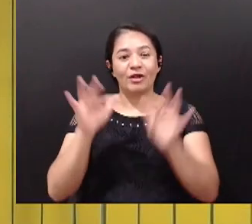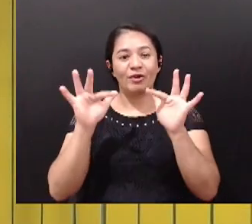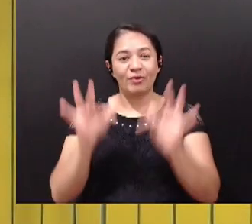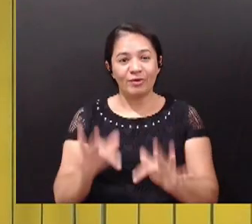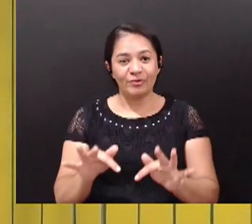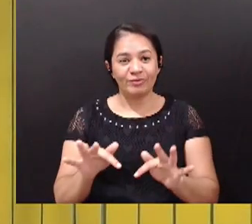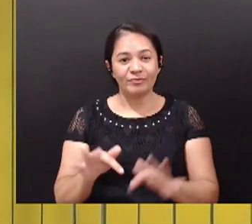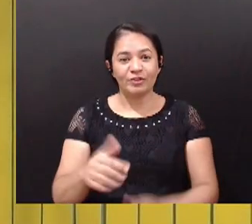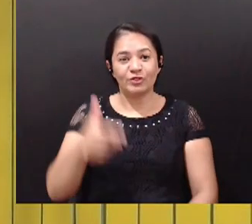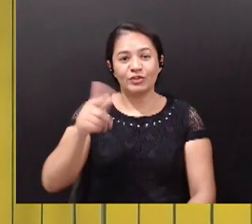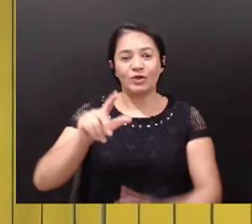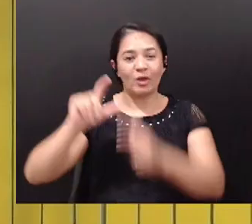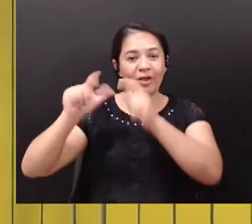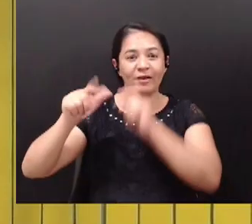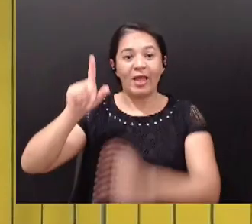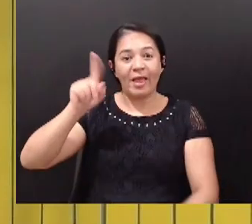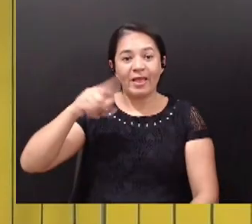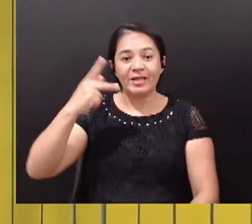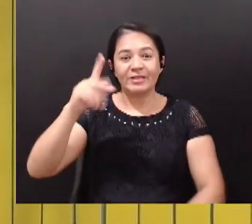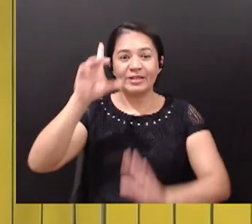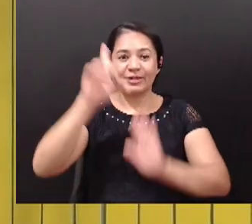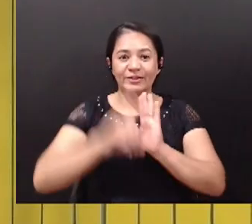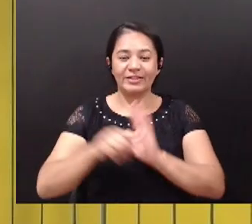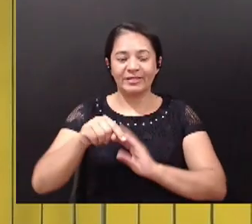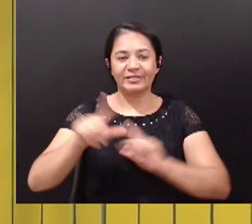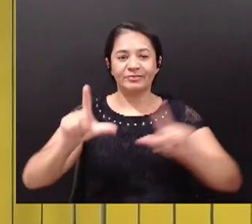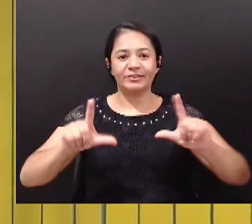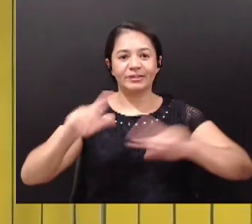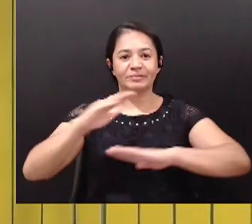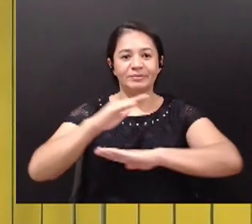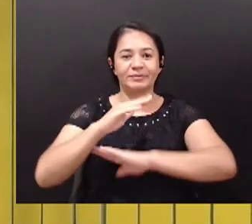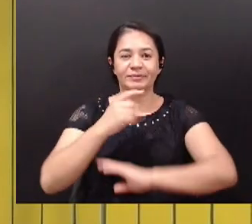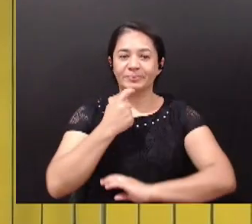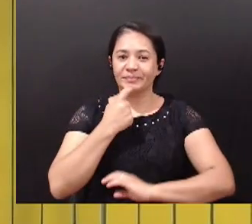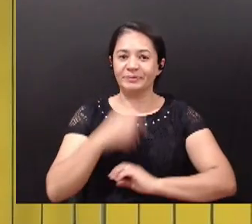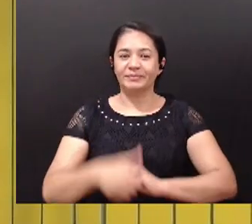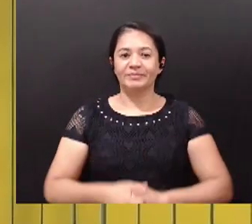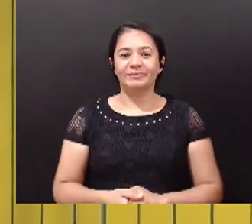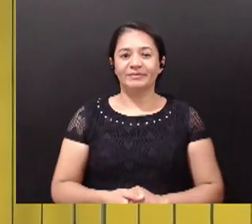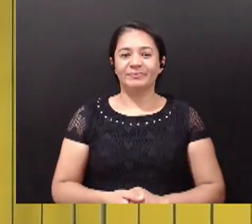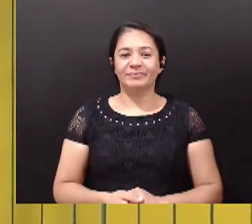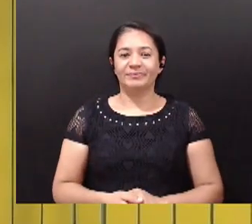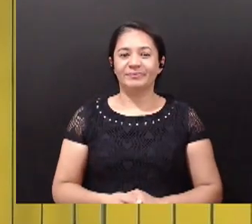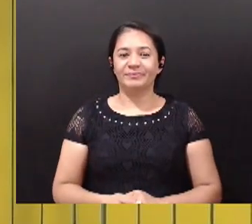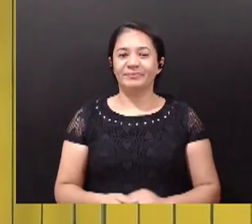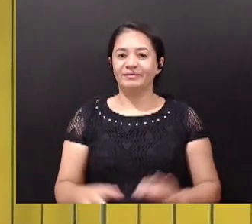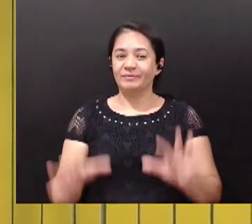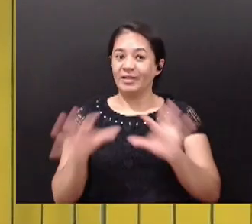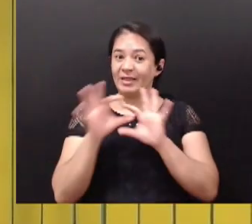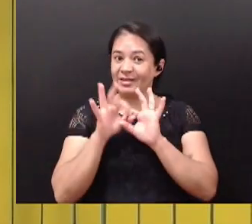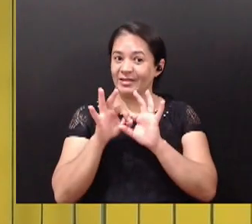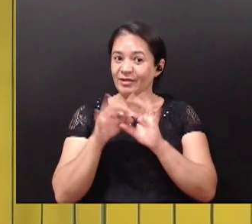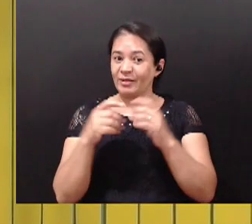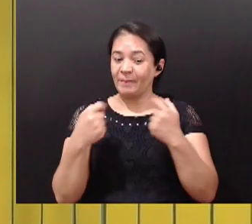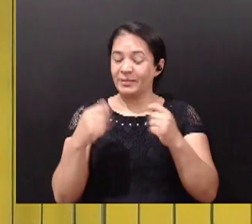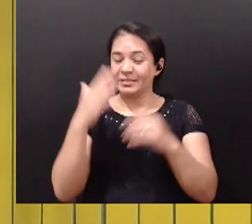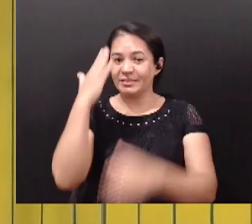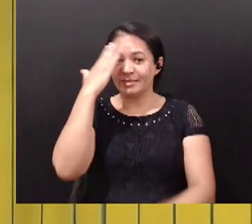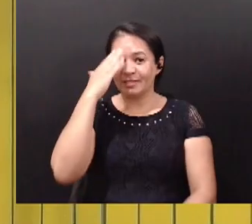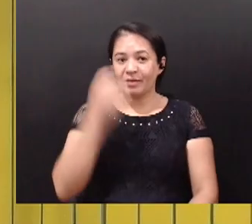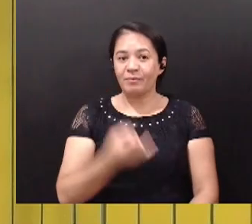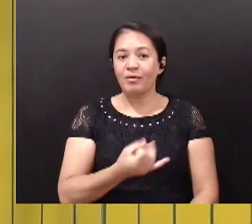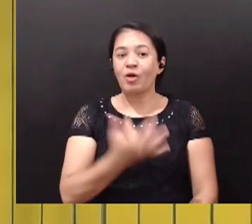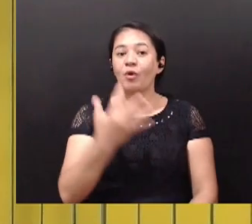quadro É Seu Direito aqui na TV Câmara Campinas. Fique ligado, você precisa saber qual é o